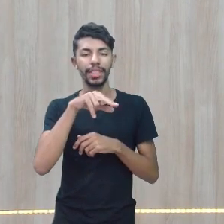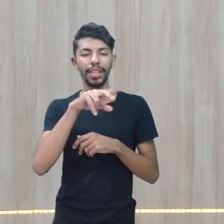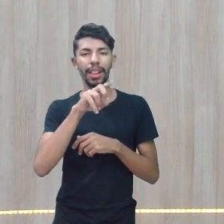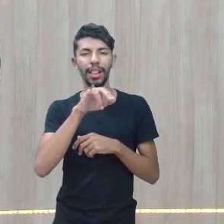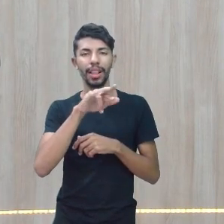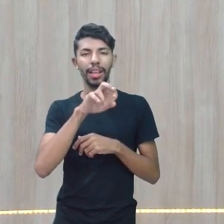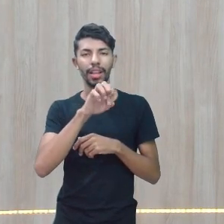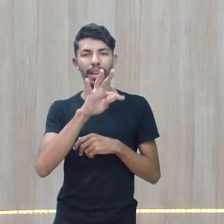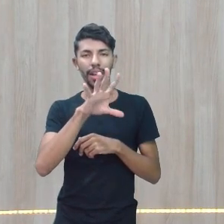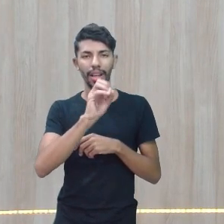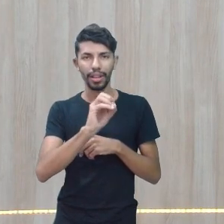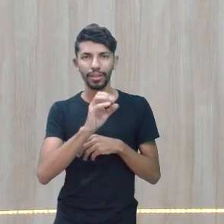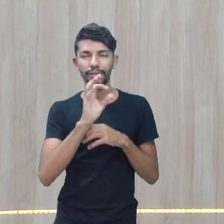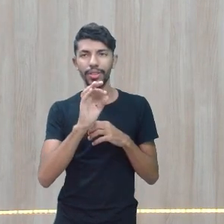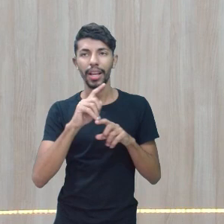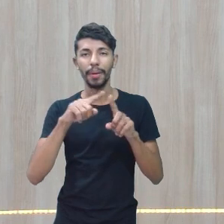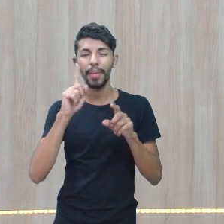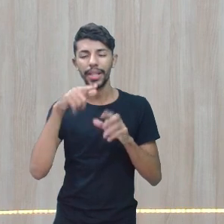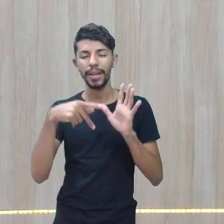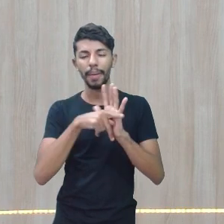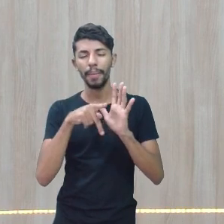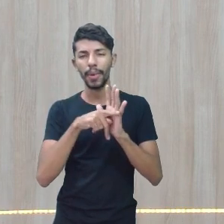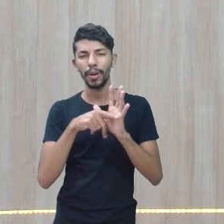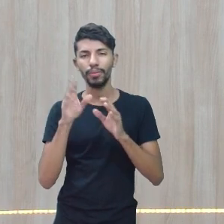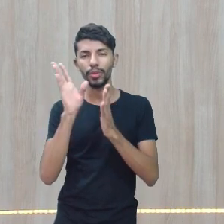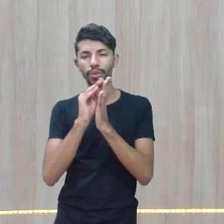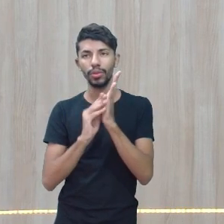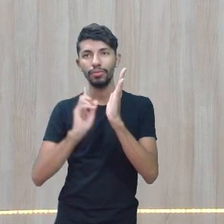que estaremos aqui falando com vocês.